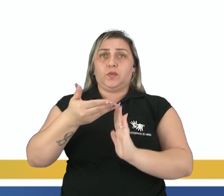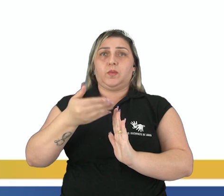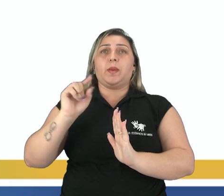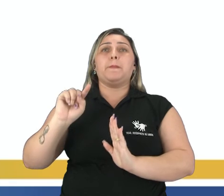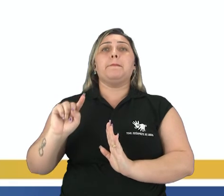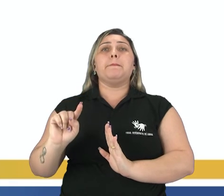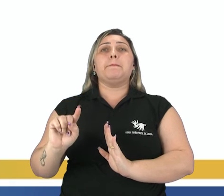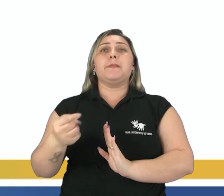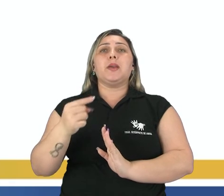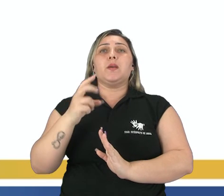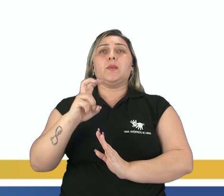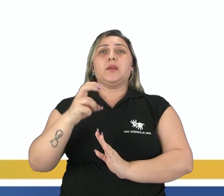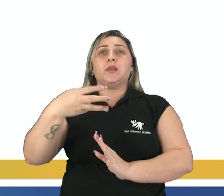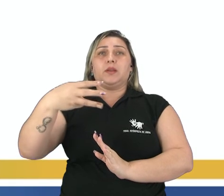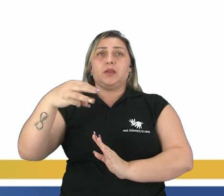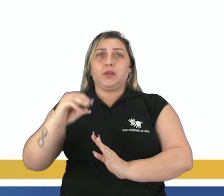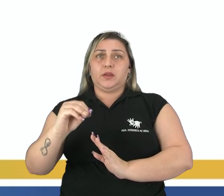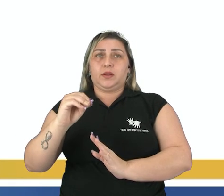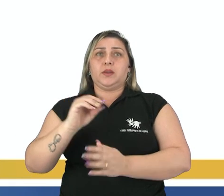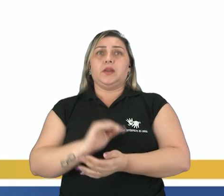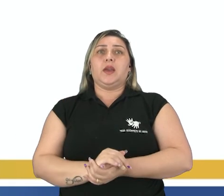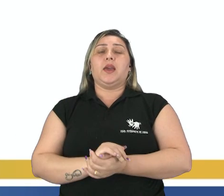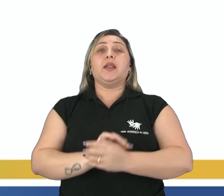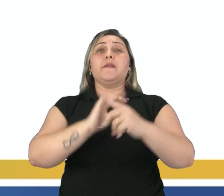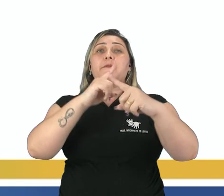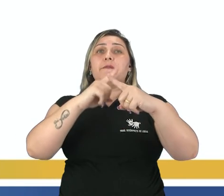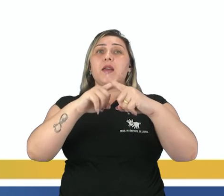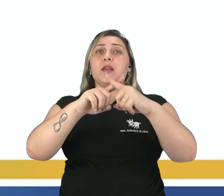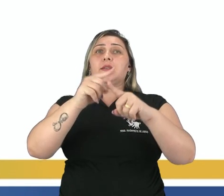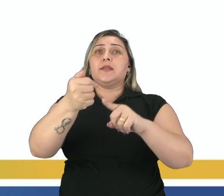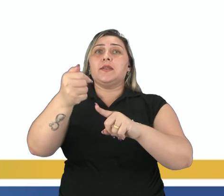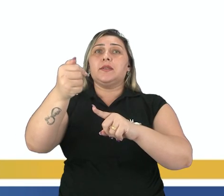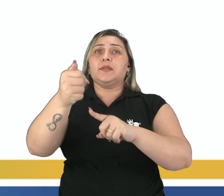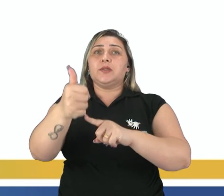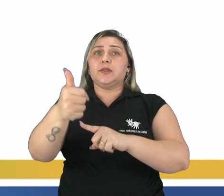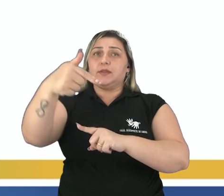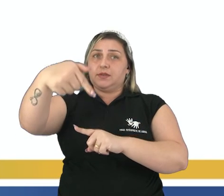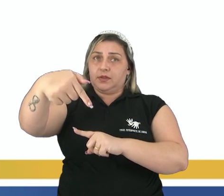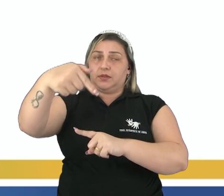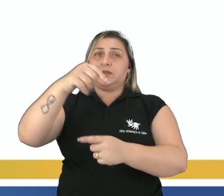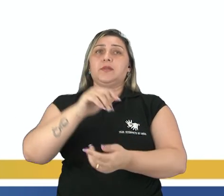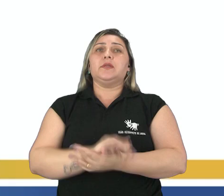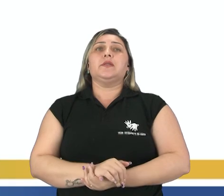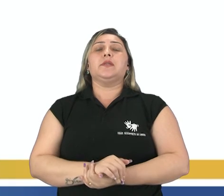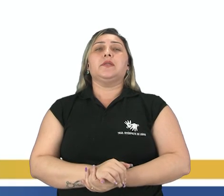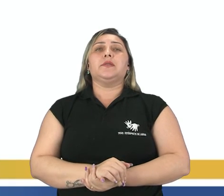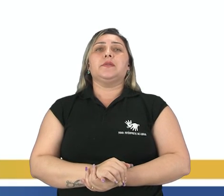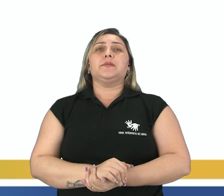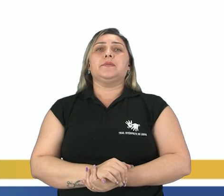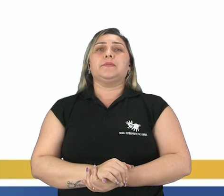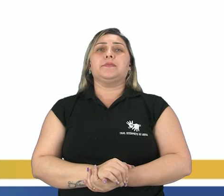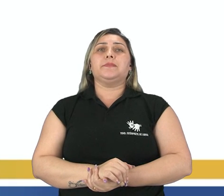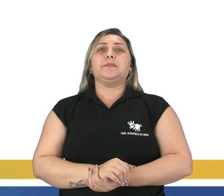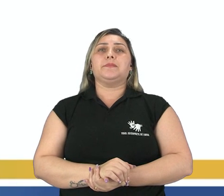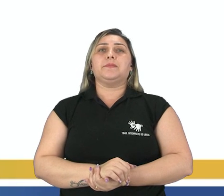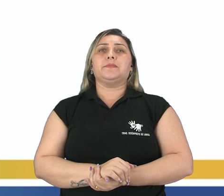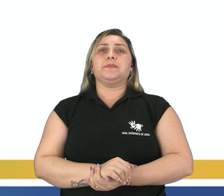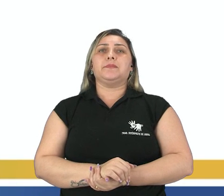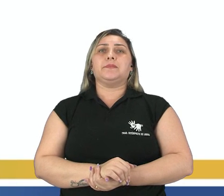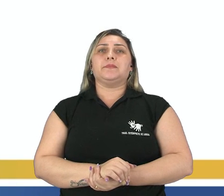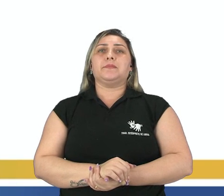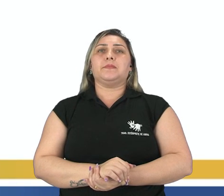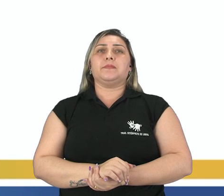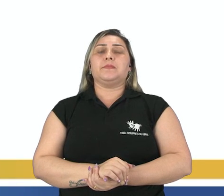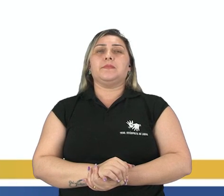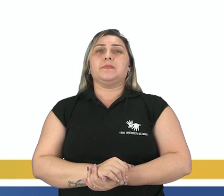nós calculamos anteriormente, que deu como resultado 1.530 centímetros cúbicos, e multiplicar por